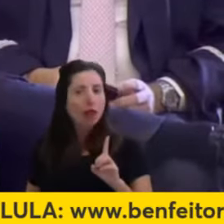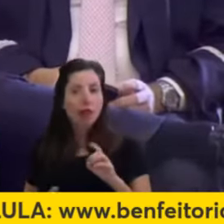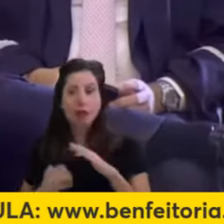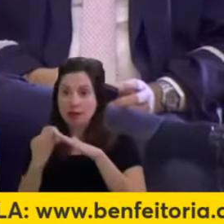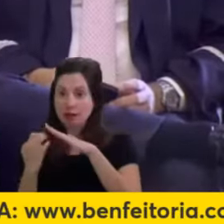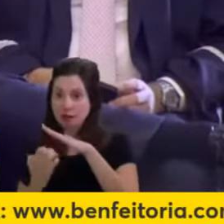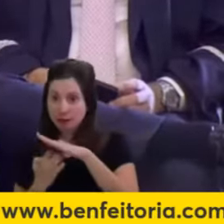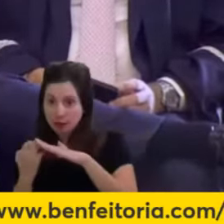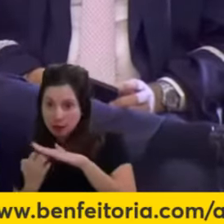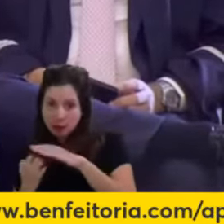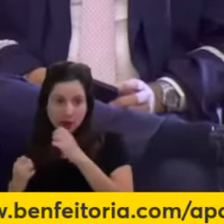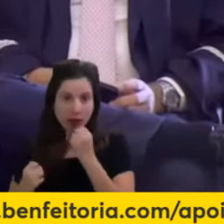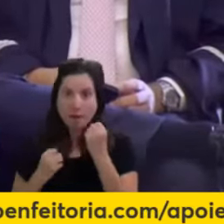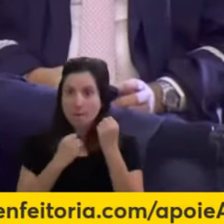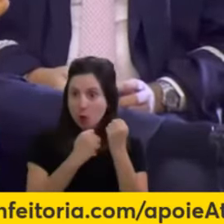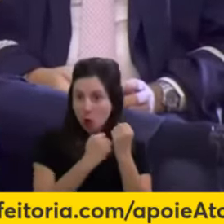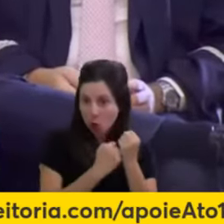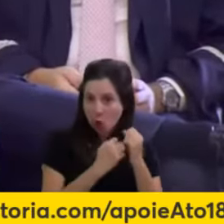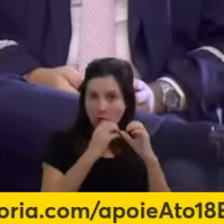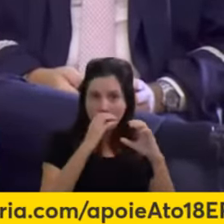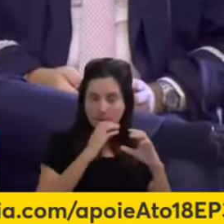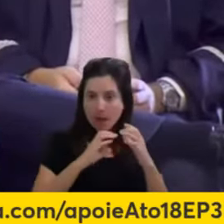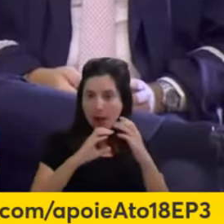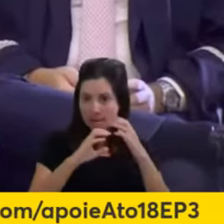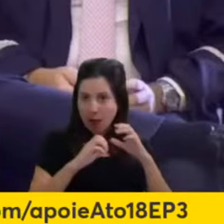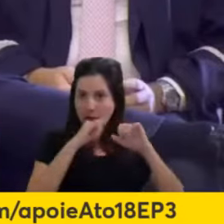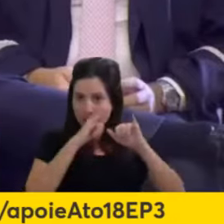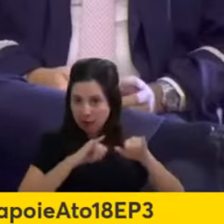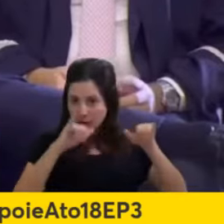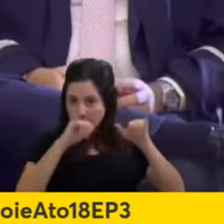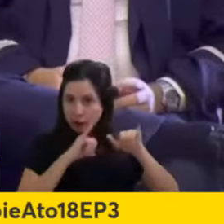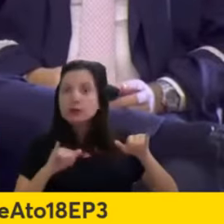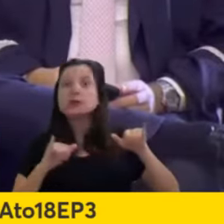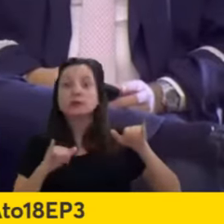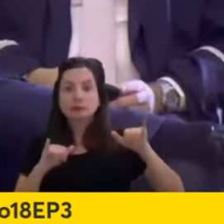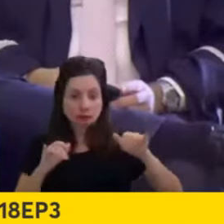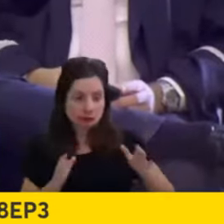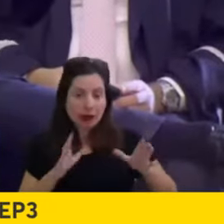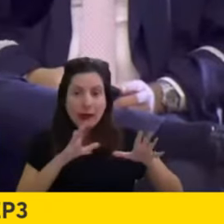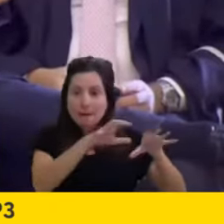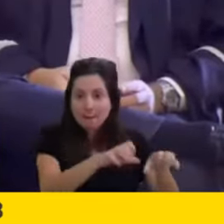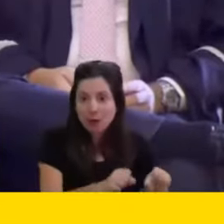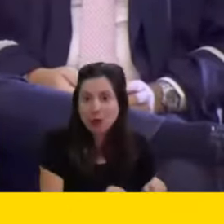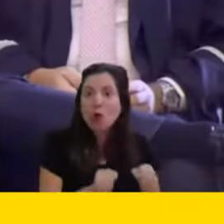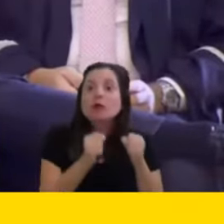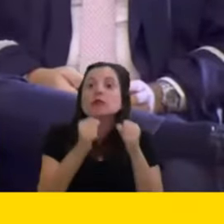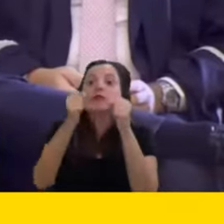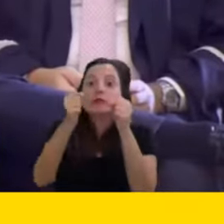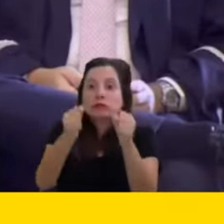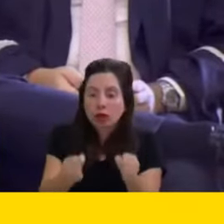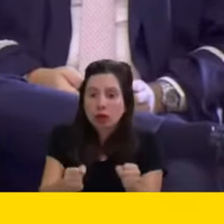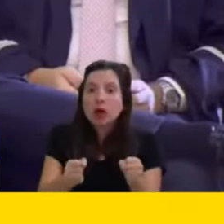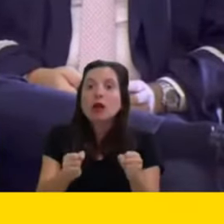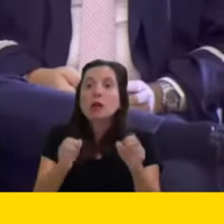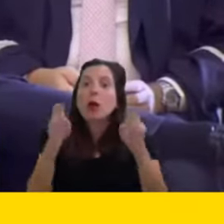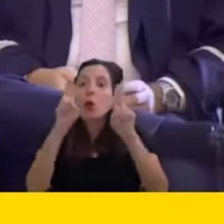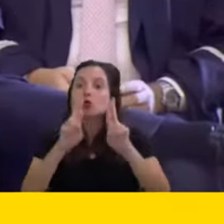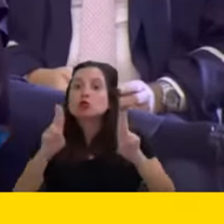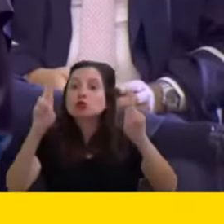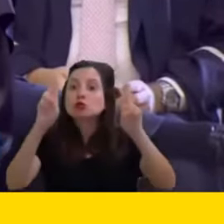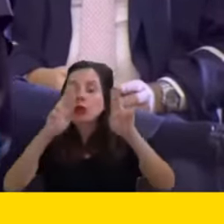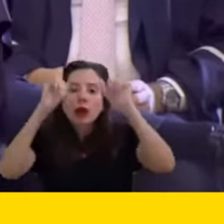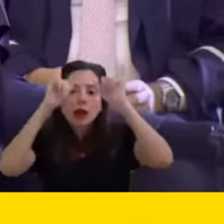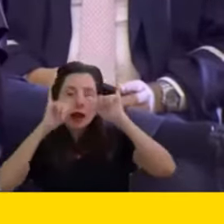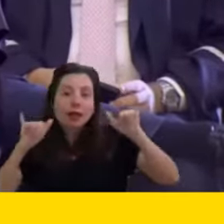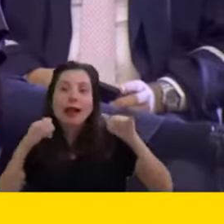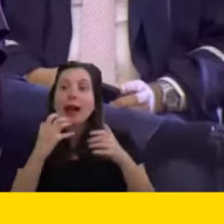ó tá aqui o HD com as peças que eu produzi no período de pré-campanha que serão e foram utilizadas na campanha eleitoral dela tá aqui os jingles